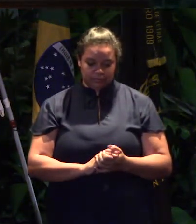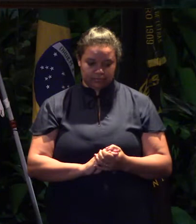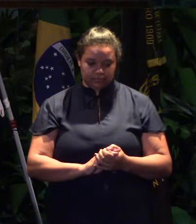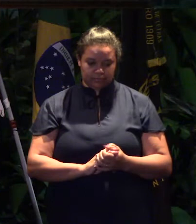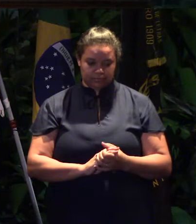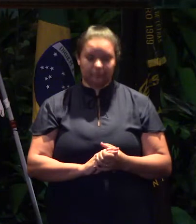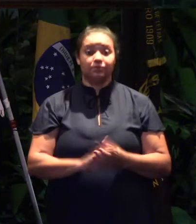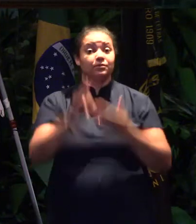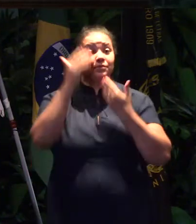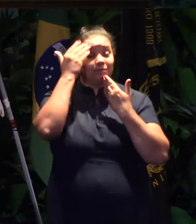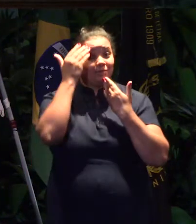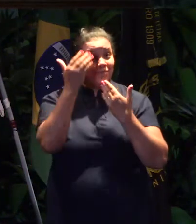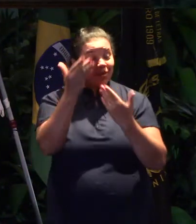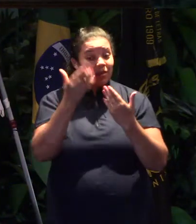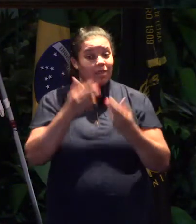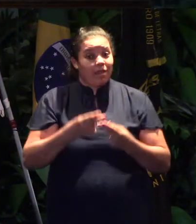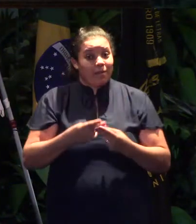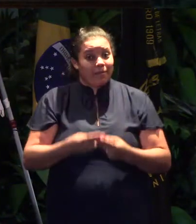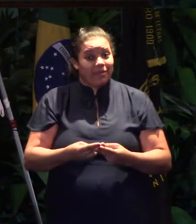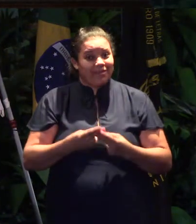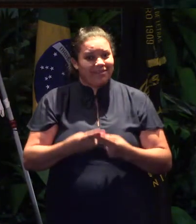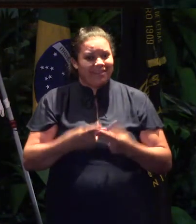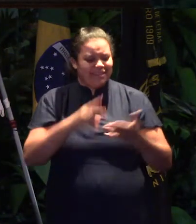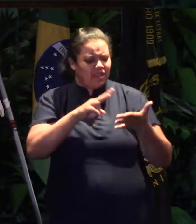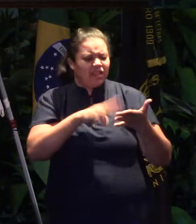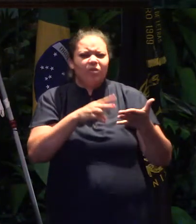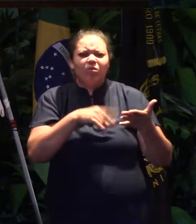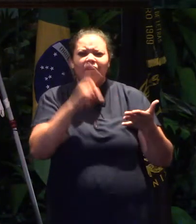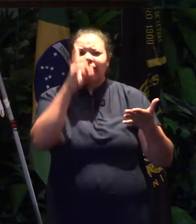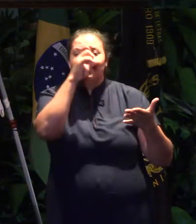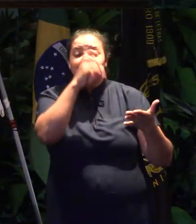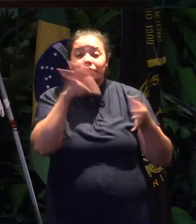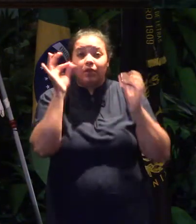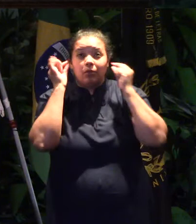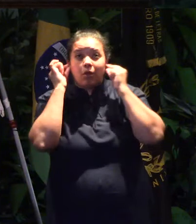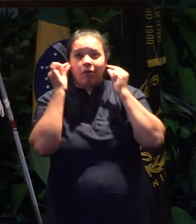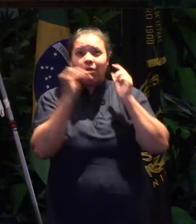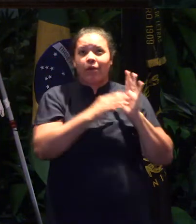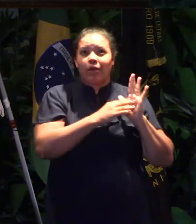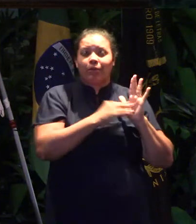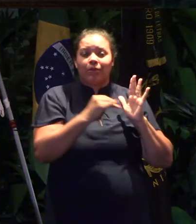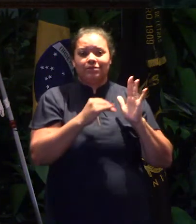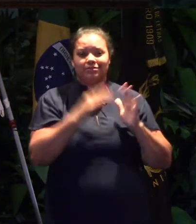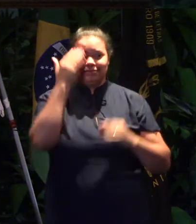Gente, sobretudo, muito obrigado pela paciência nessa leitura bizarra aqui que eu fiz para vocês. Espero que tenha dado para compreender